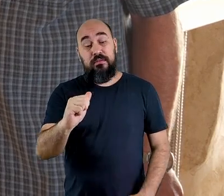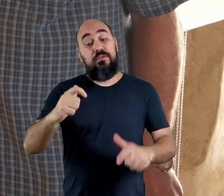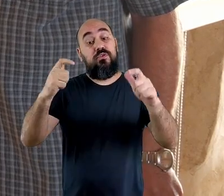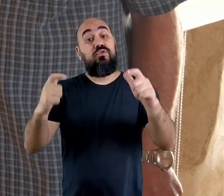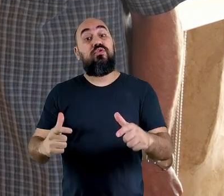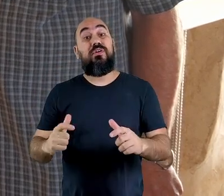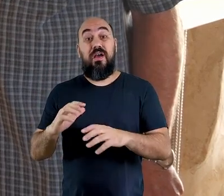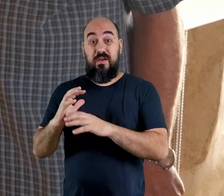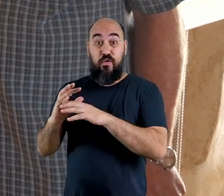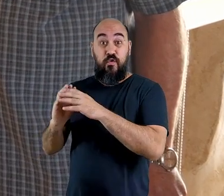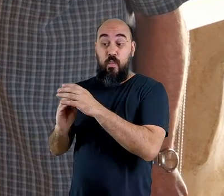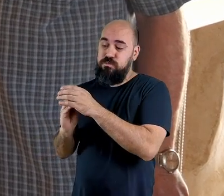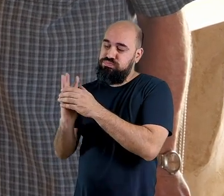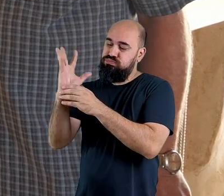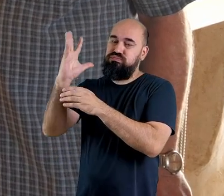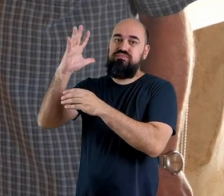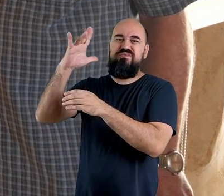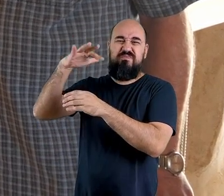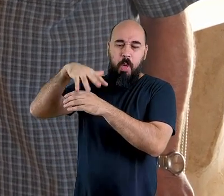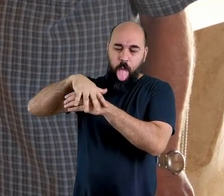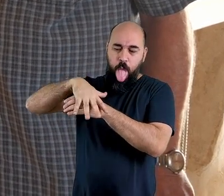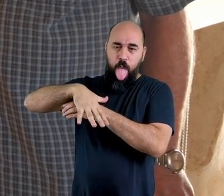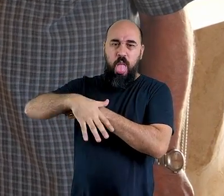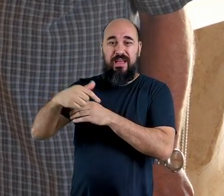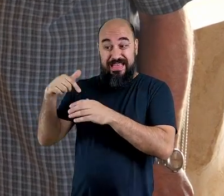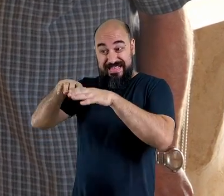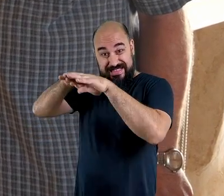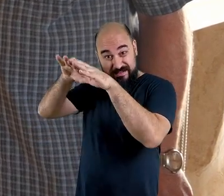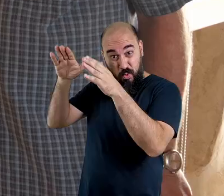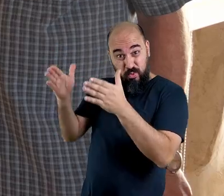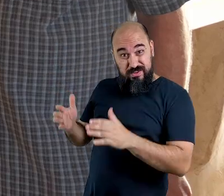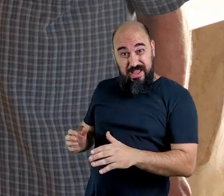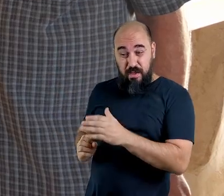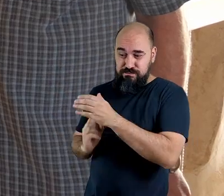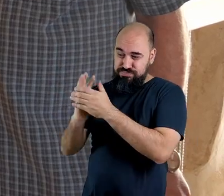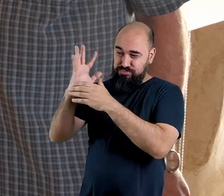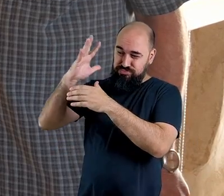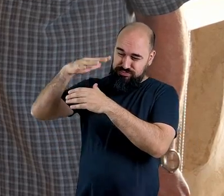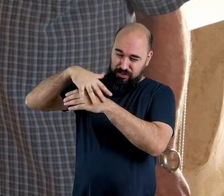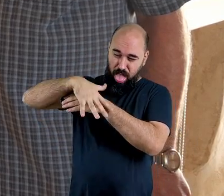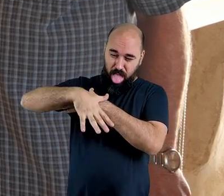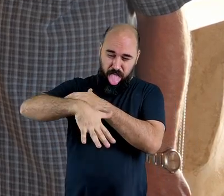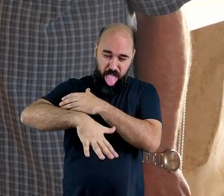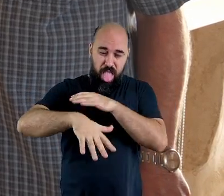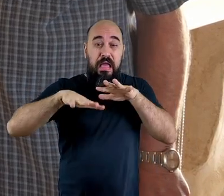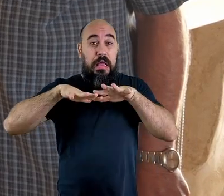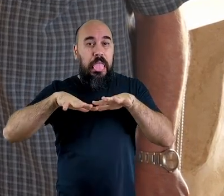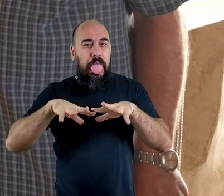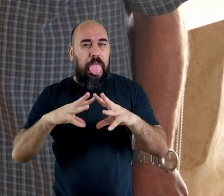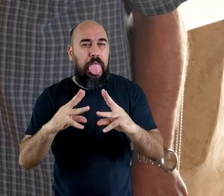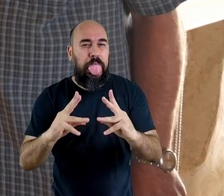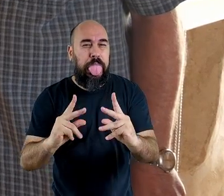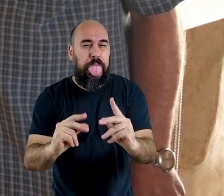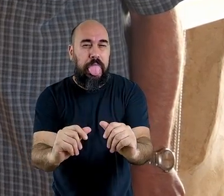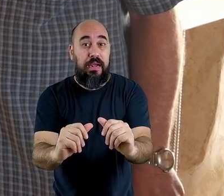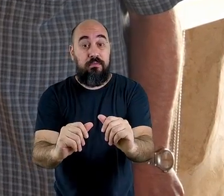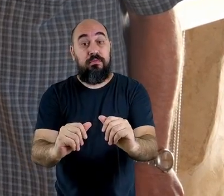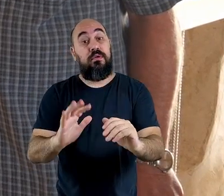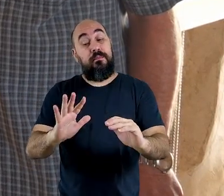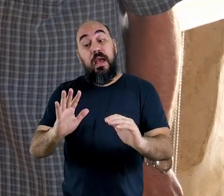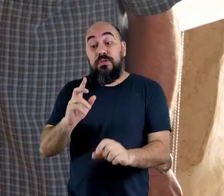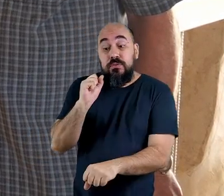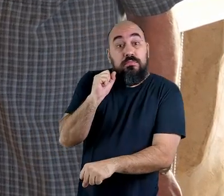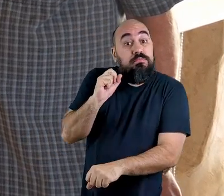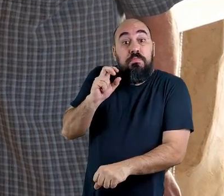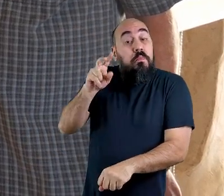arqueólogos encontraram as casas muito bem construídas ali, perceberam uma estrutura arquitetônica muito similar a esta, inclusive nos desenhos, nas